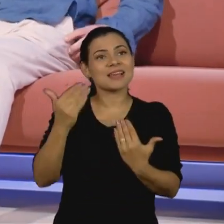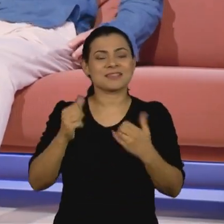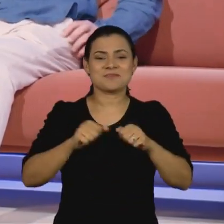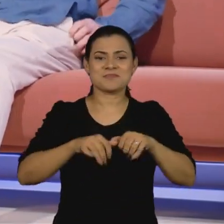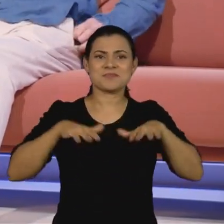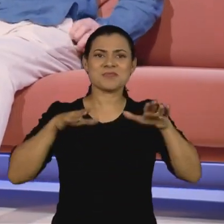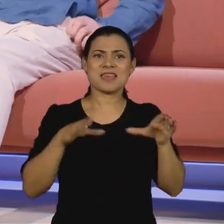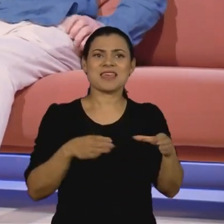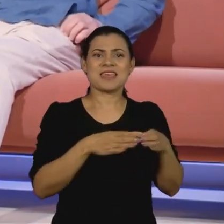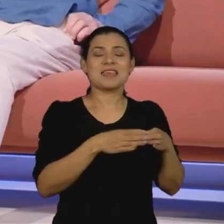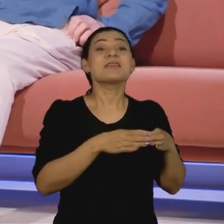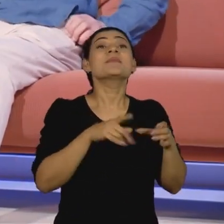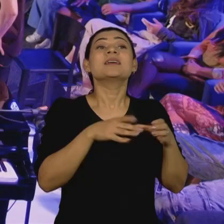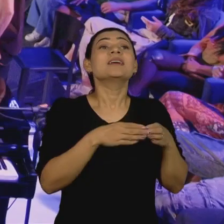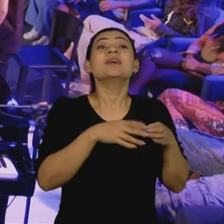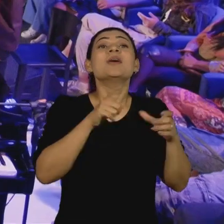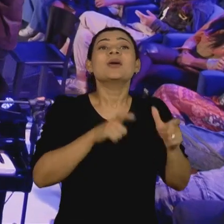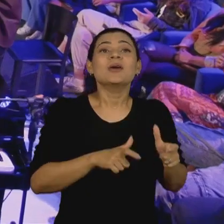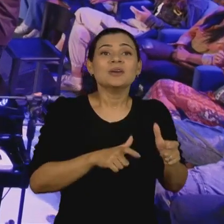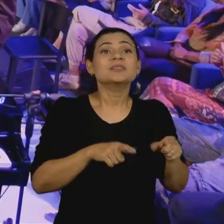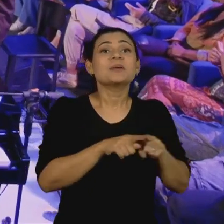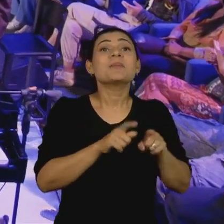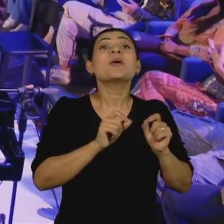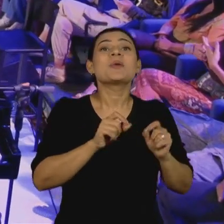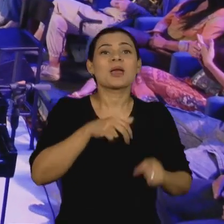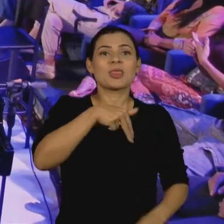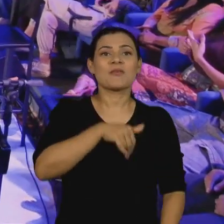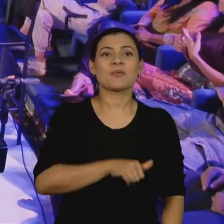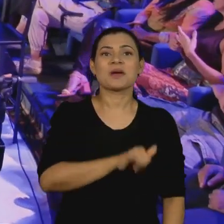caravana maravilhosa, o pessoal de Posse, Nova Iguaçu,